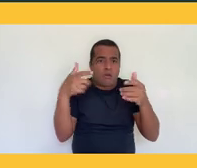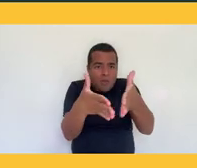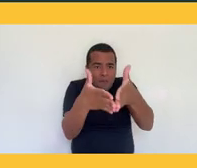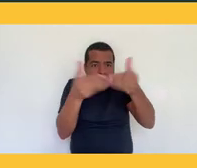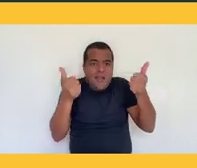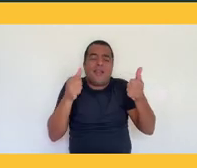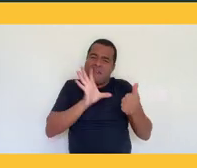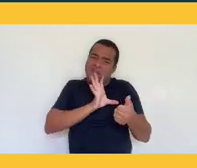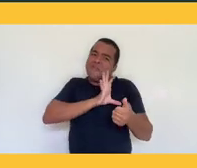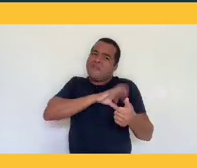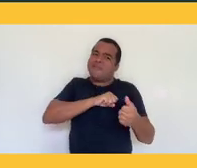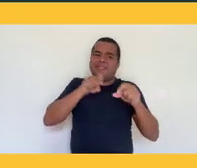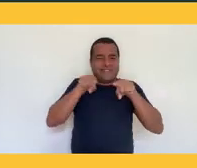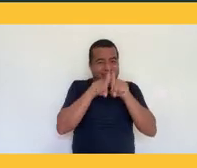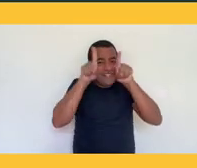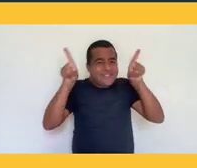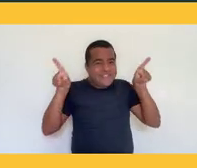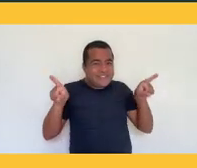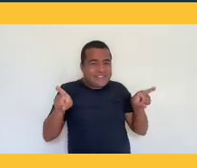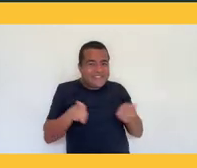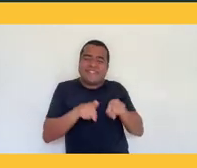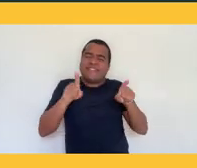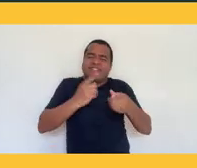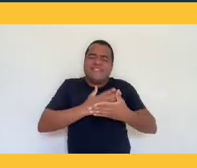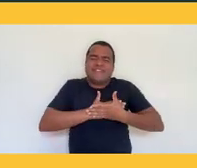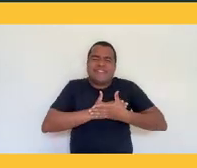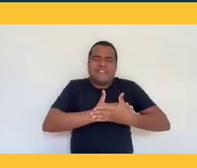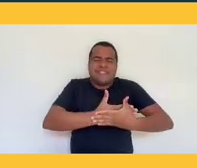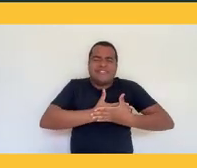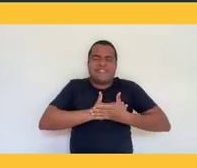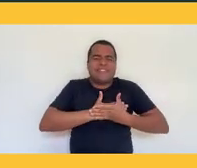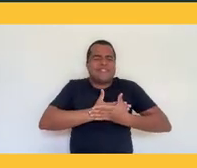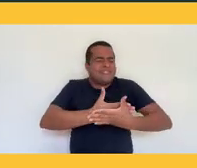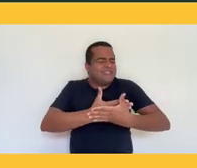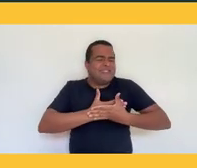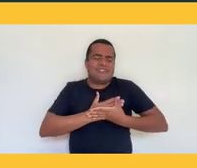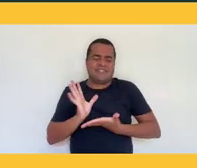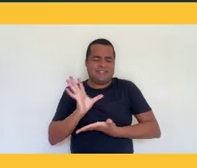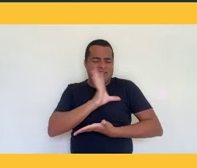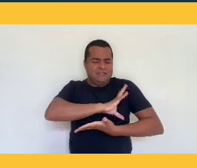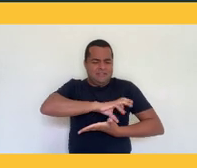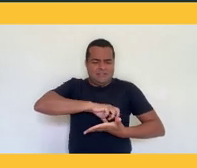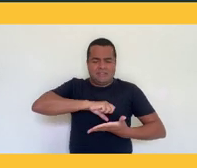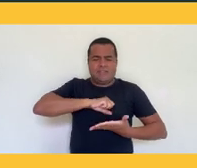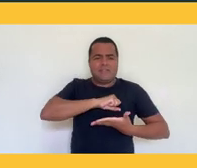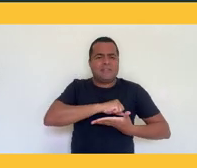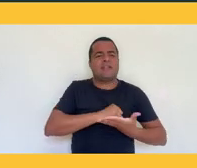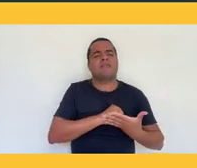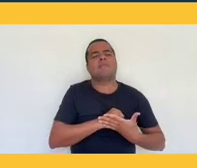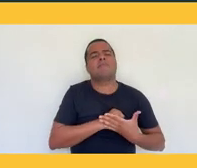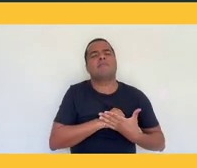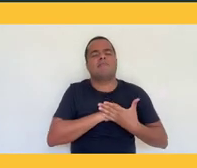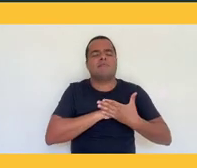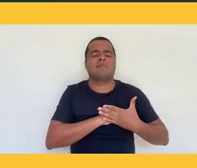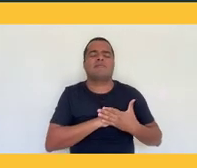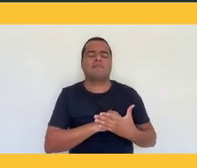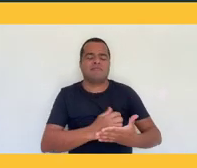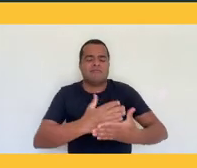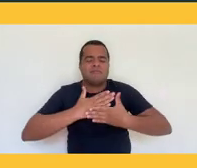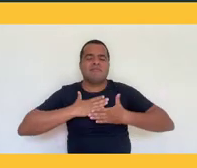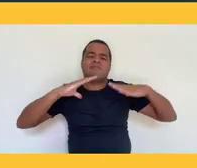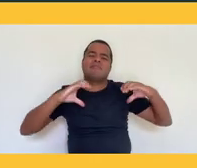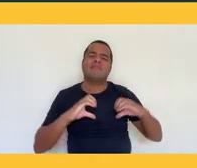coração. Coração não é tão simples quanto pensa. Nele cabe o que não cabe na dispensa. Cabe